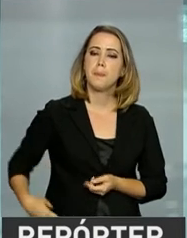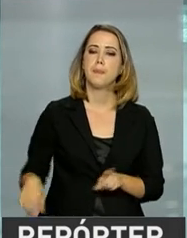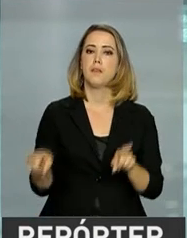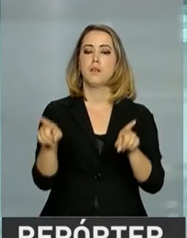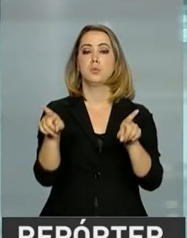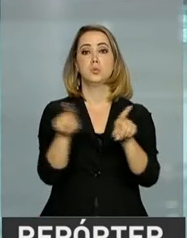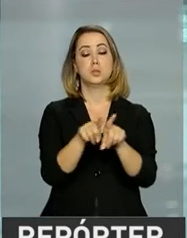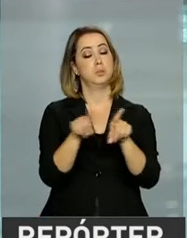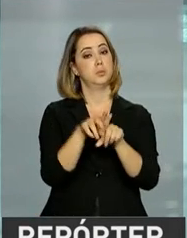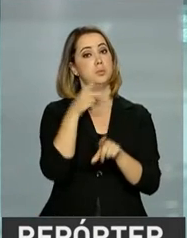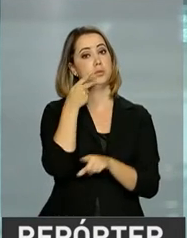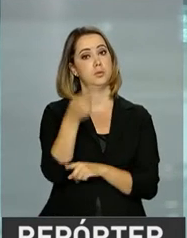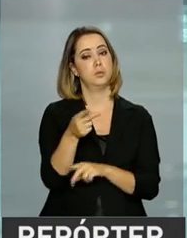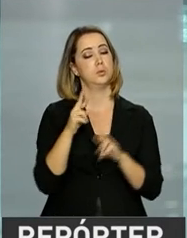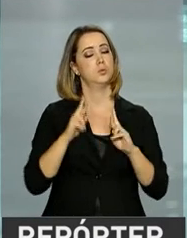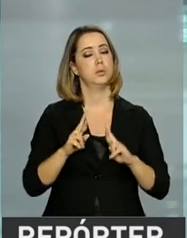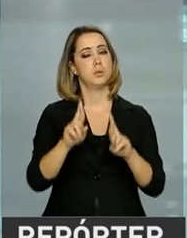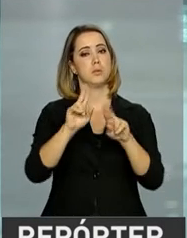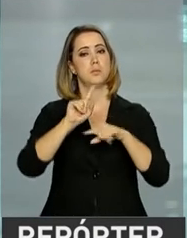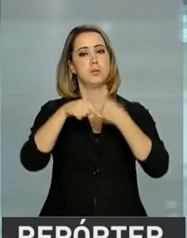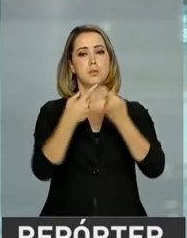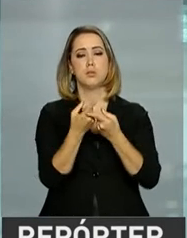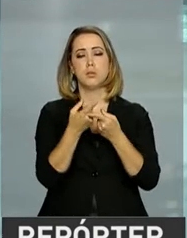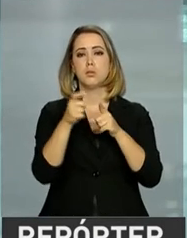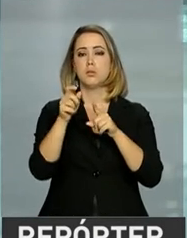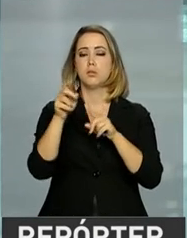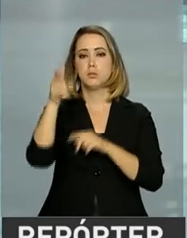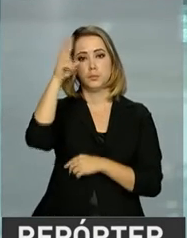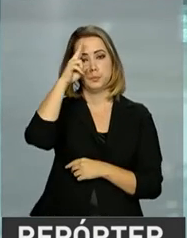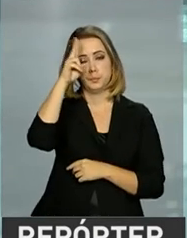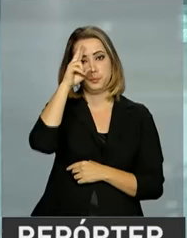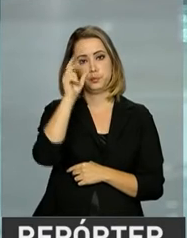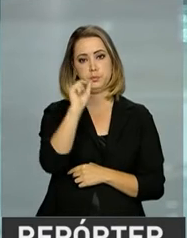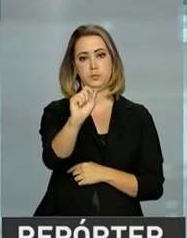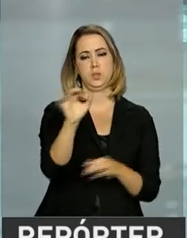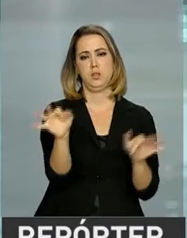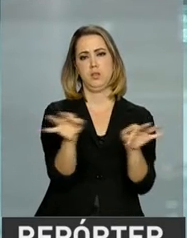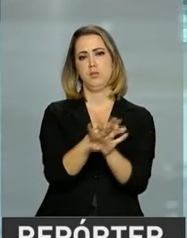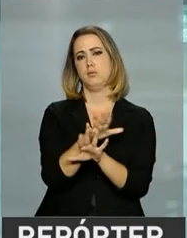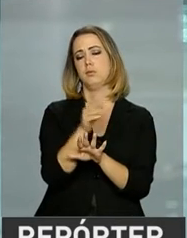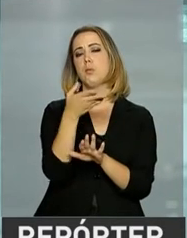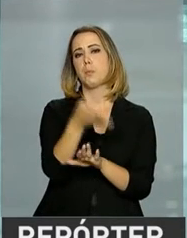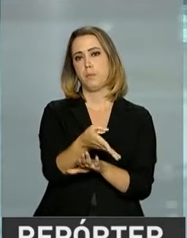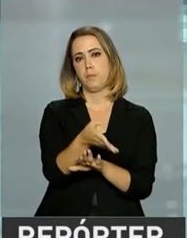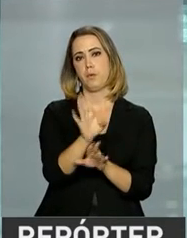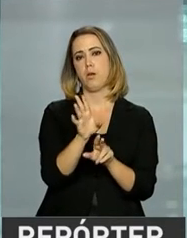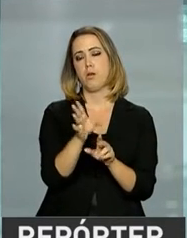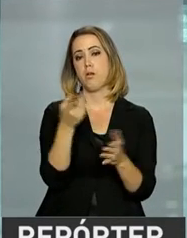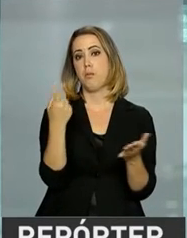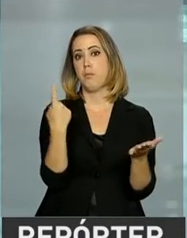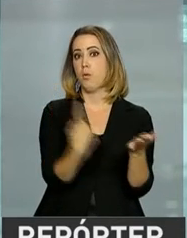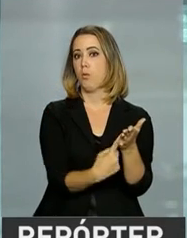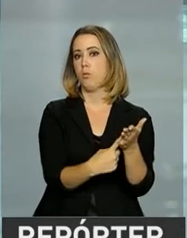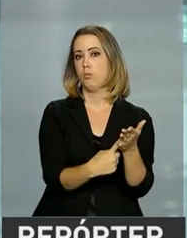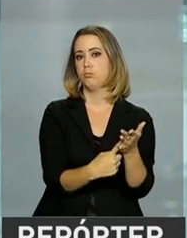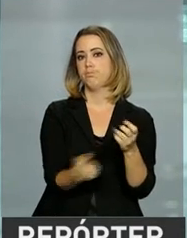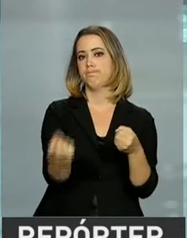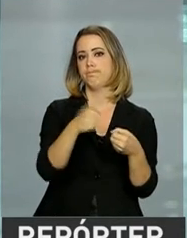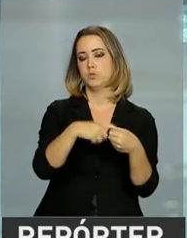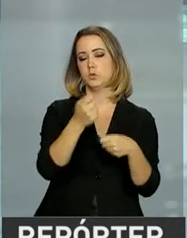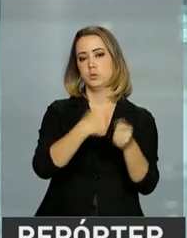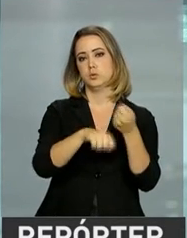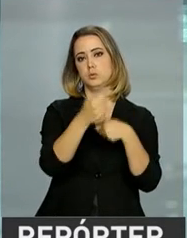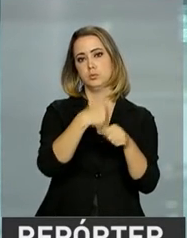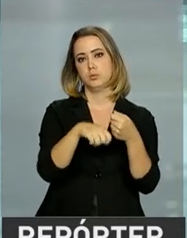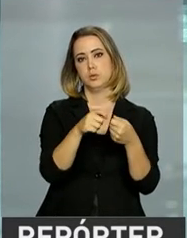disse que espera até a próxima segunda-feira dia 23 de janeiro finalizar o acordo de recuperação financeira do governo